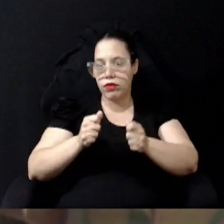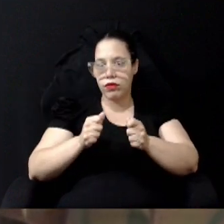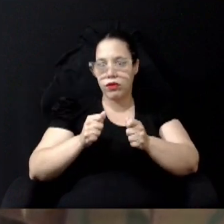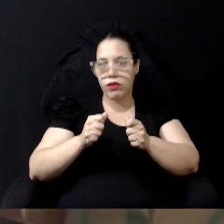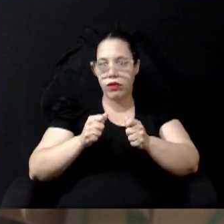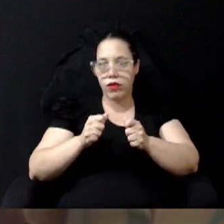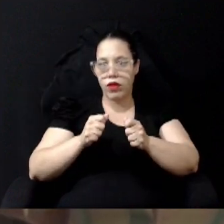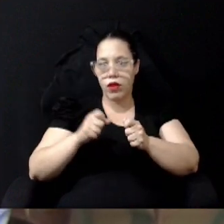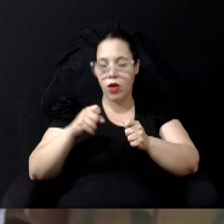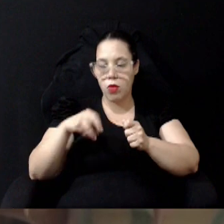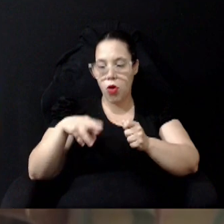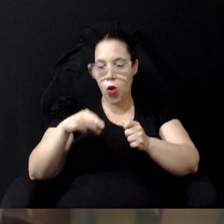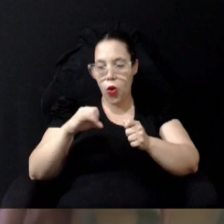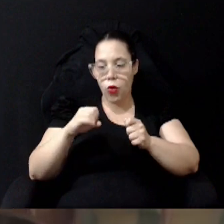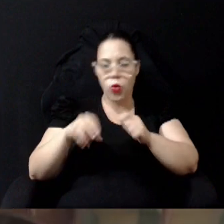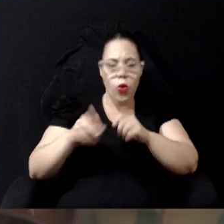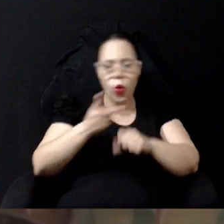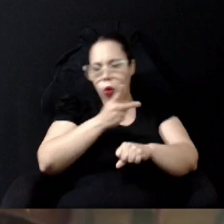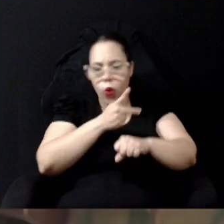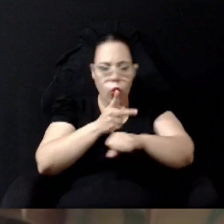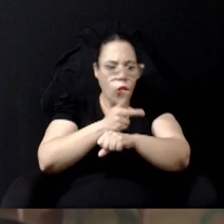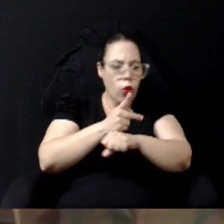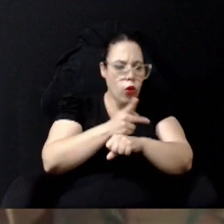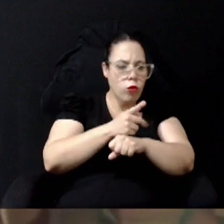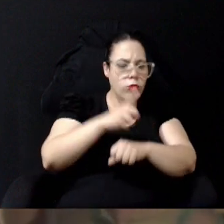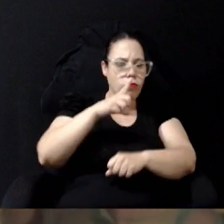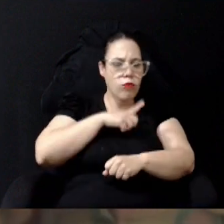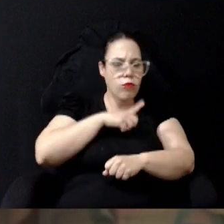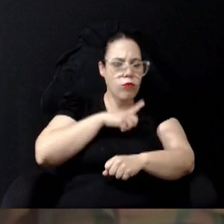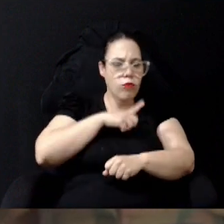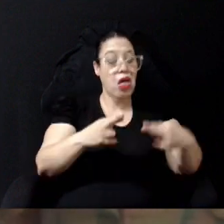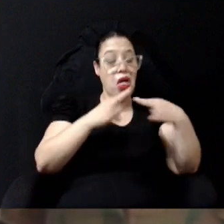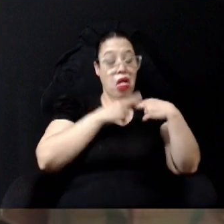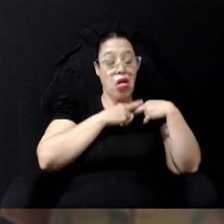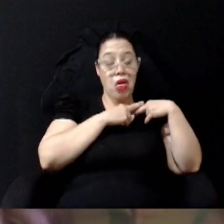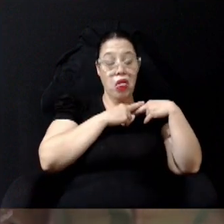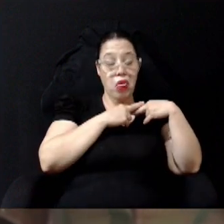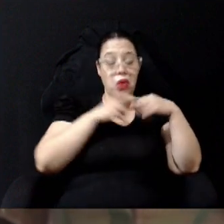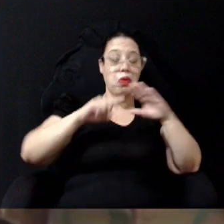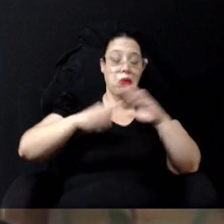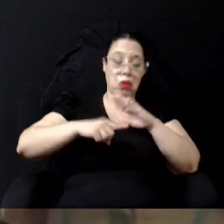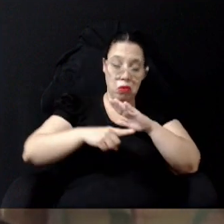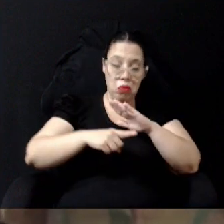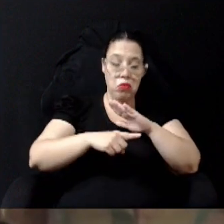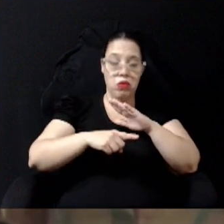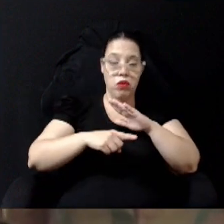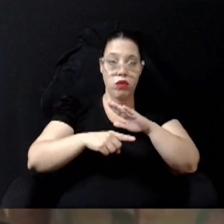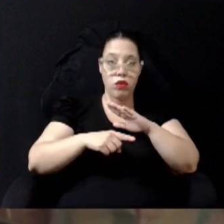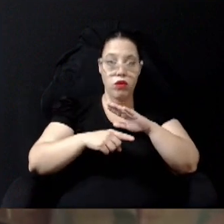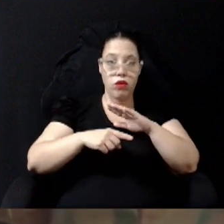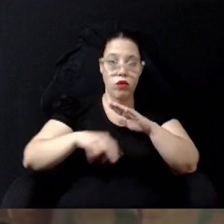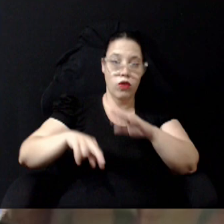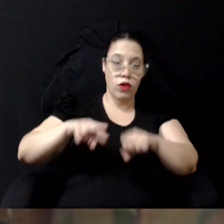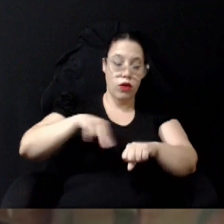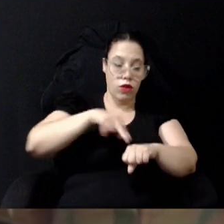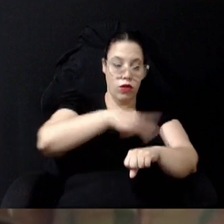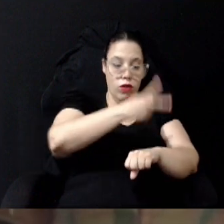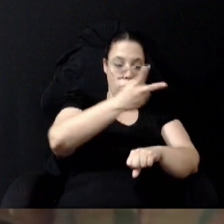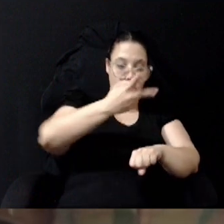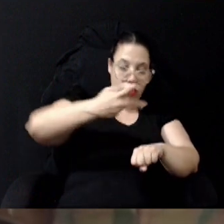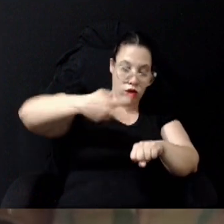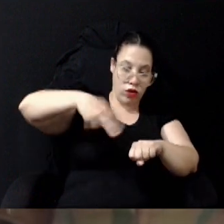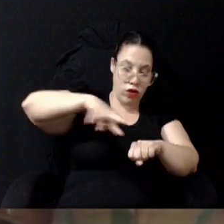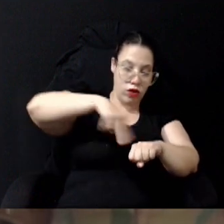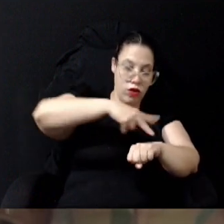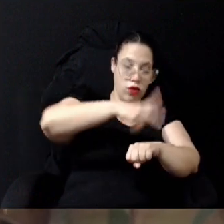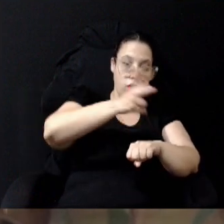me procurou, tenho um respeito profundo. É no giro da saia que eu movimento